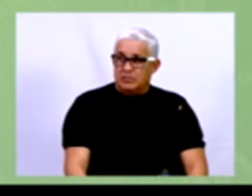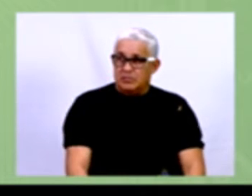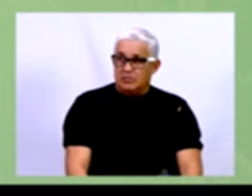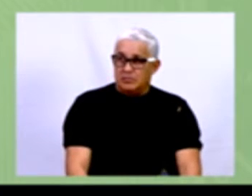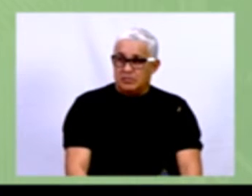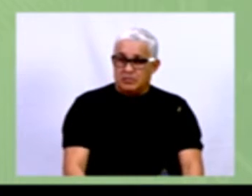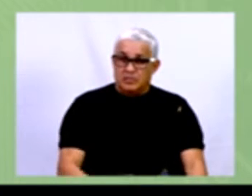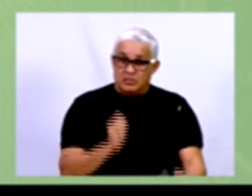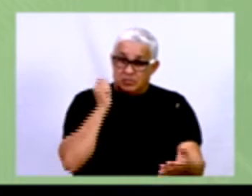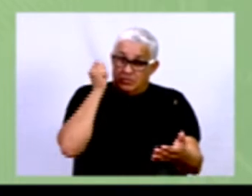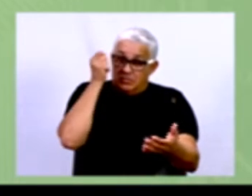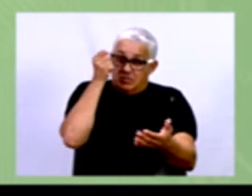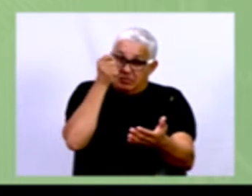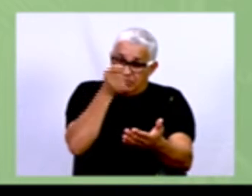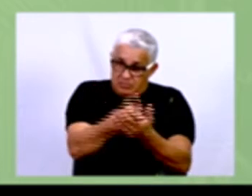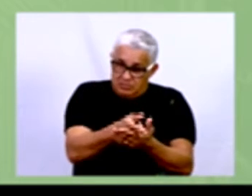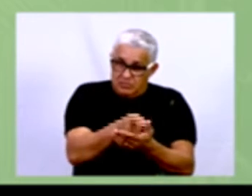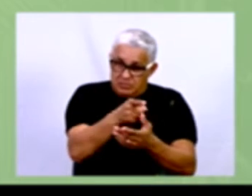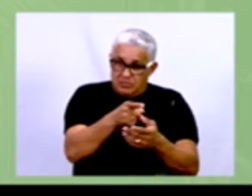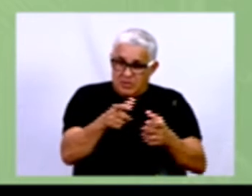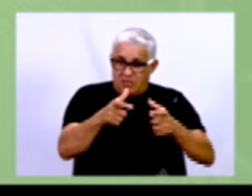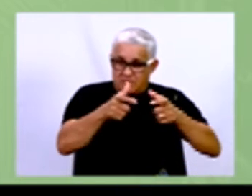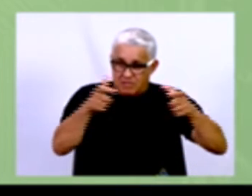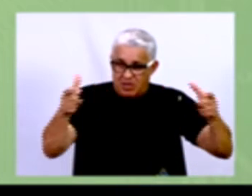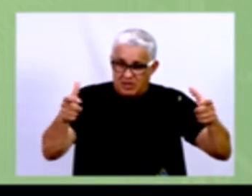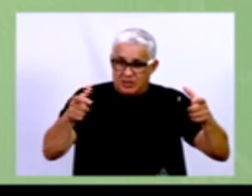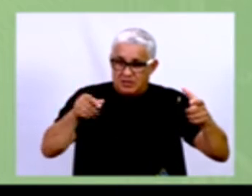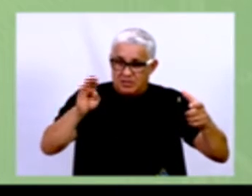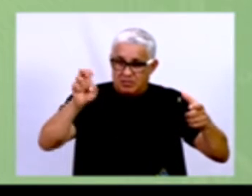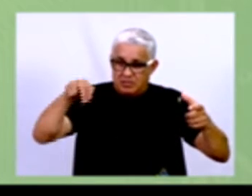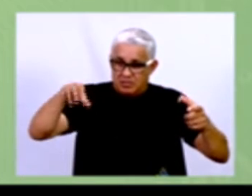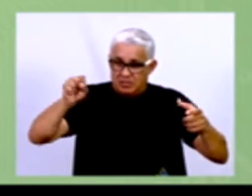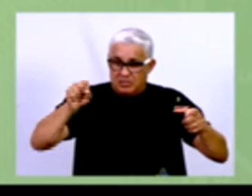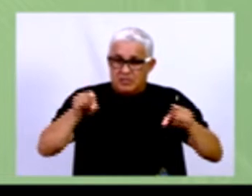O pagamento desse volume de bens e serviços